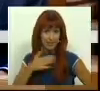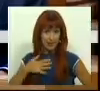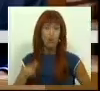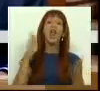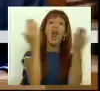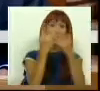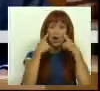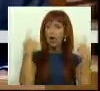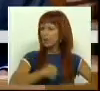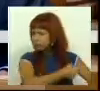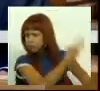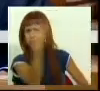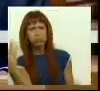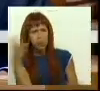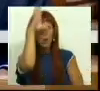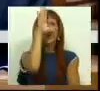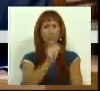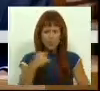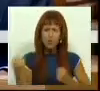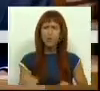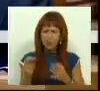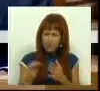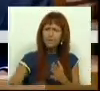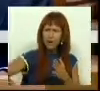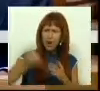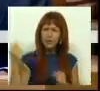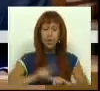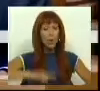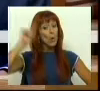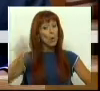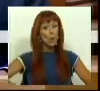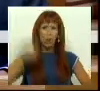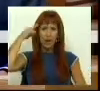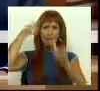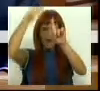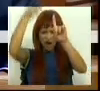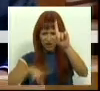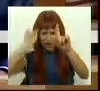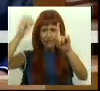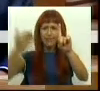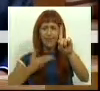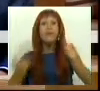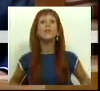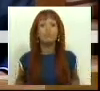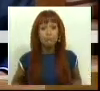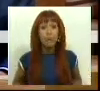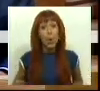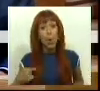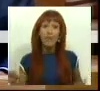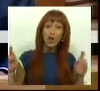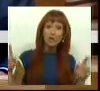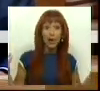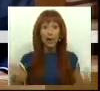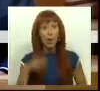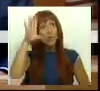Escola Pública, o Governo conseguiu finalmente aliviar as metas do déficit. E quando se esperaria